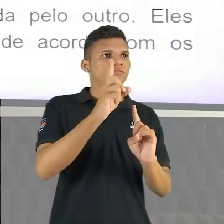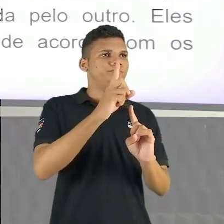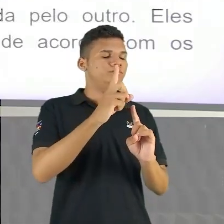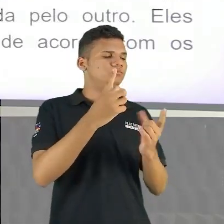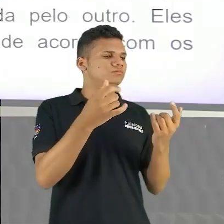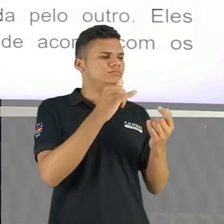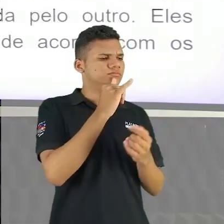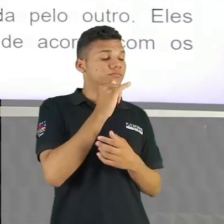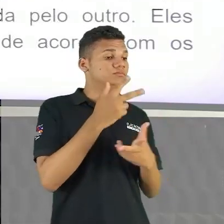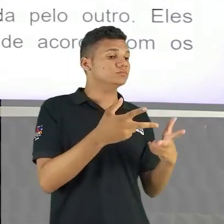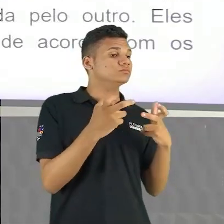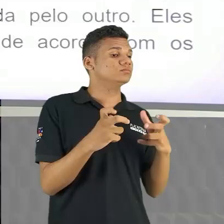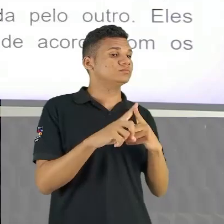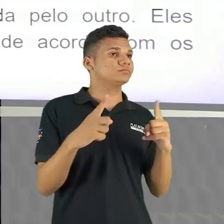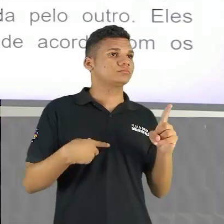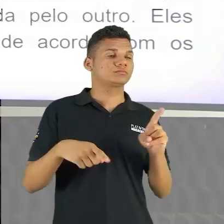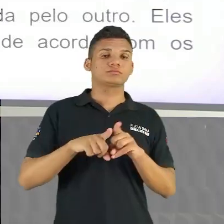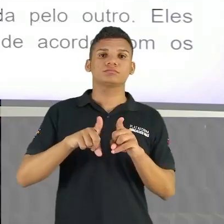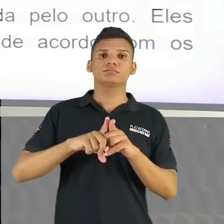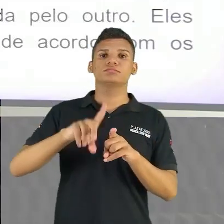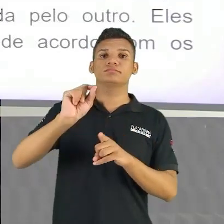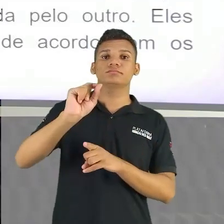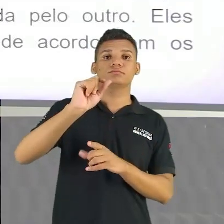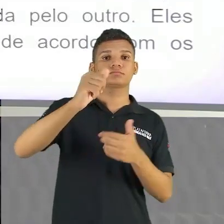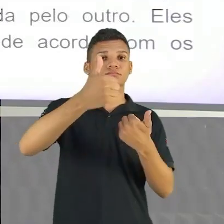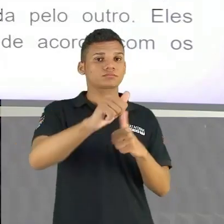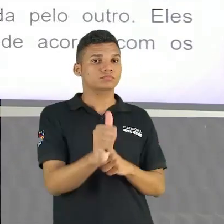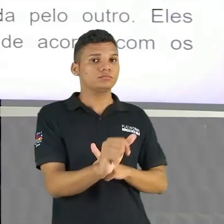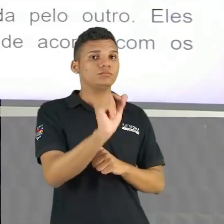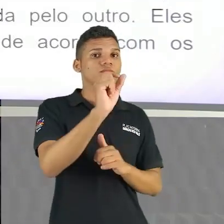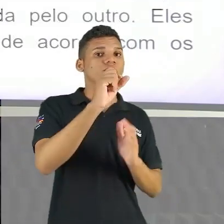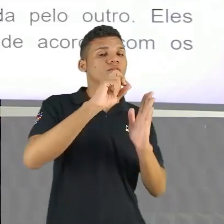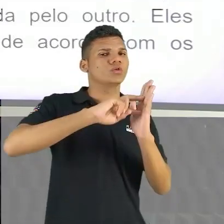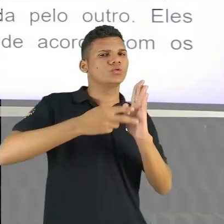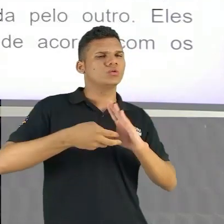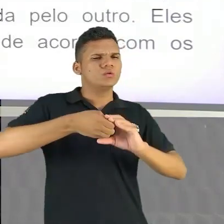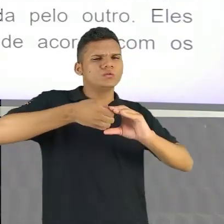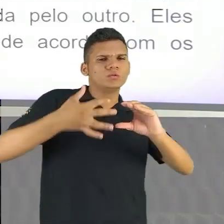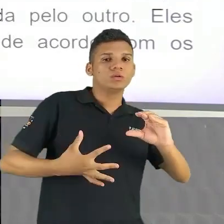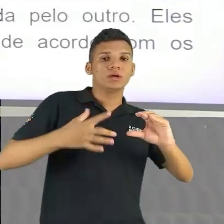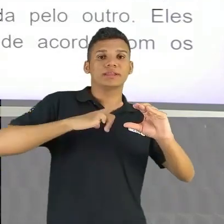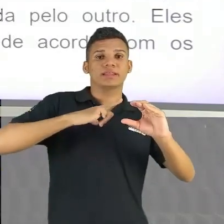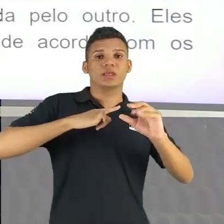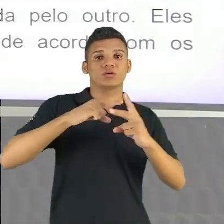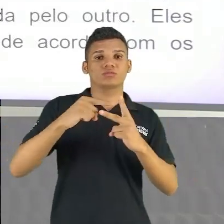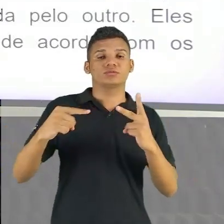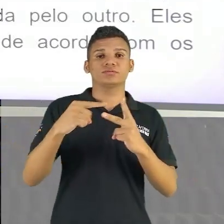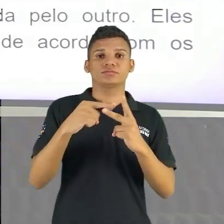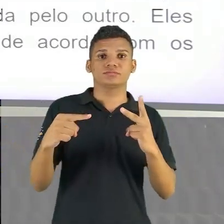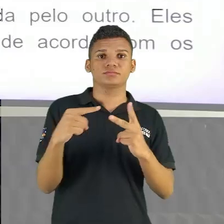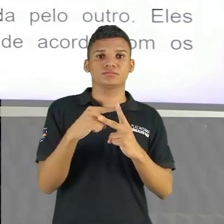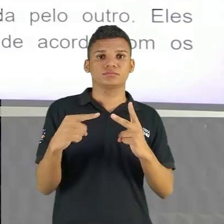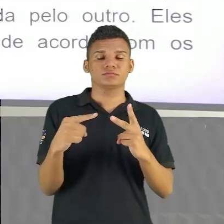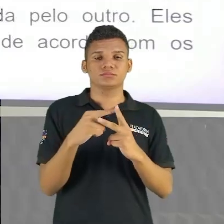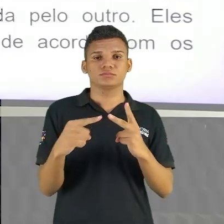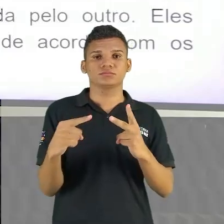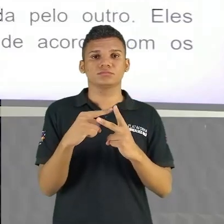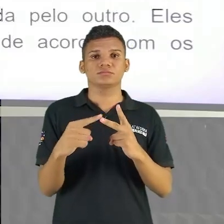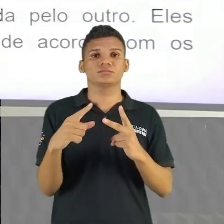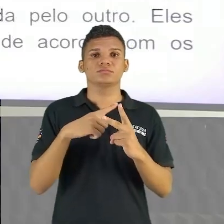redação mas de tão somente avaliar os seus aspectos e esses dois eh